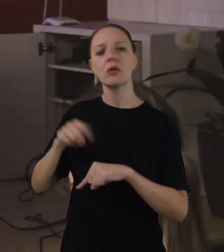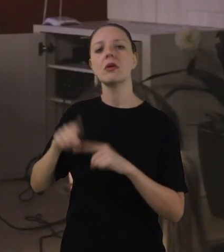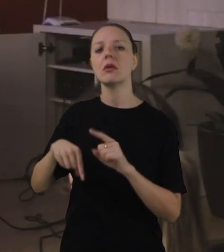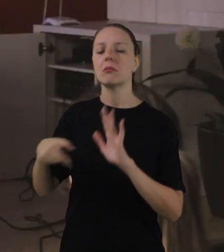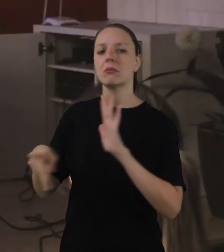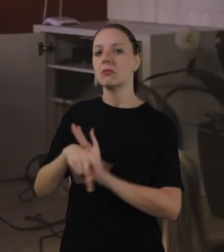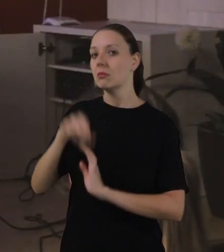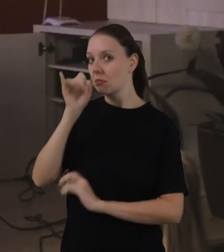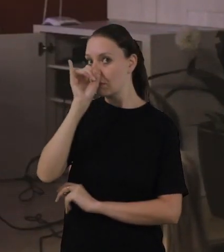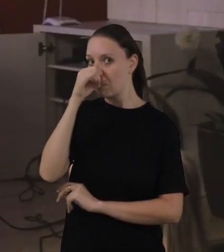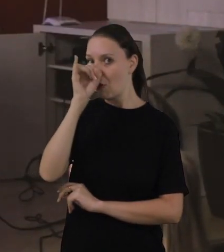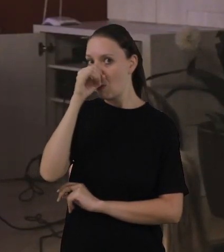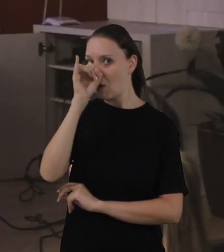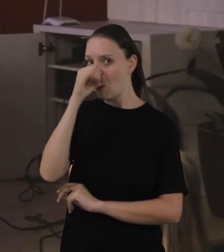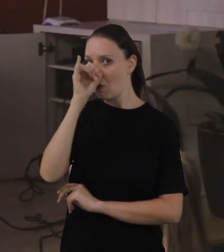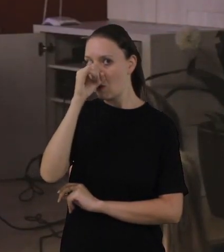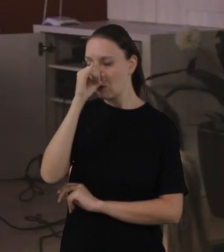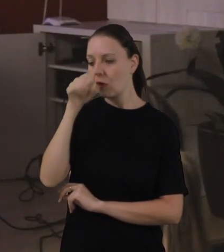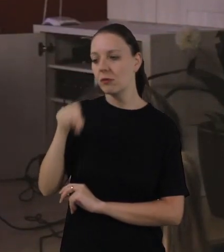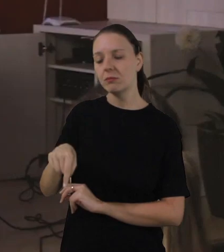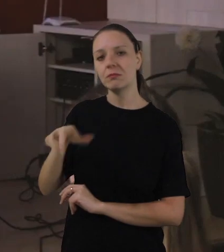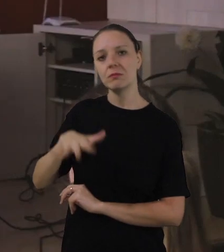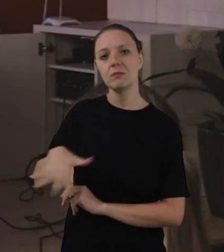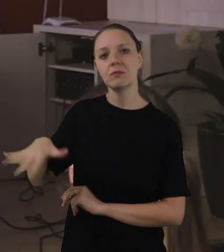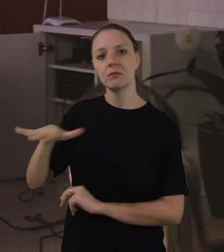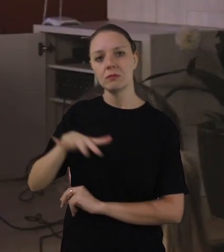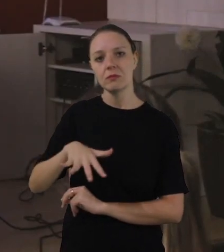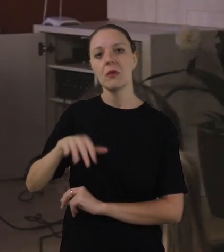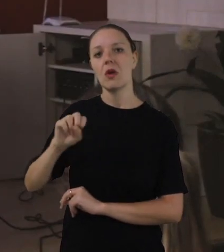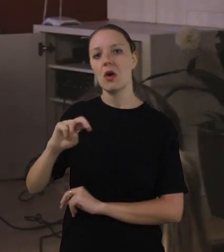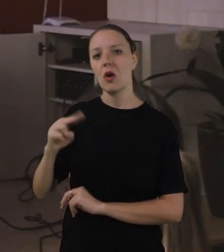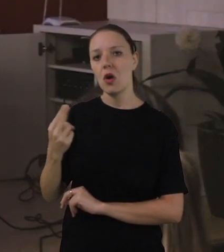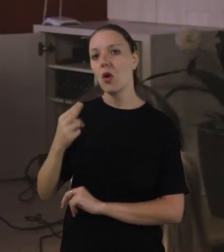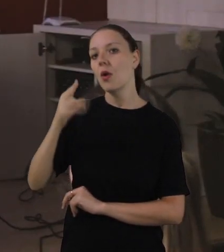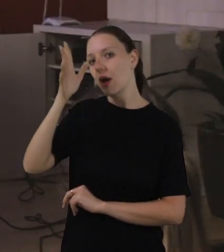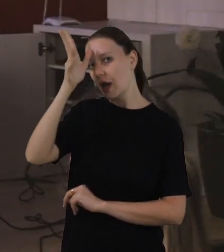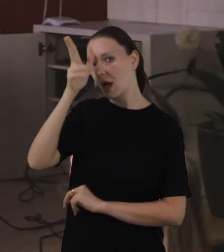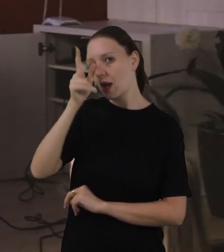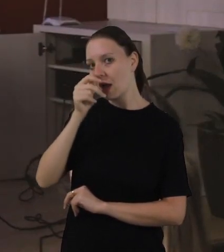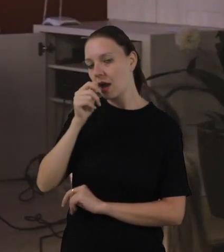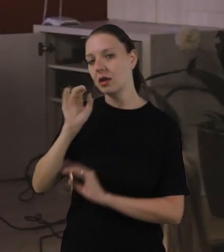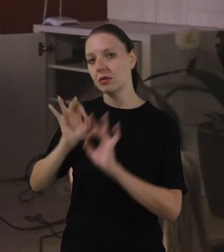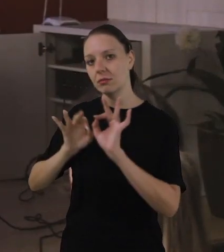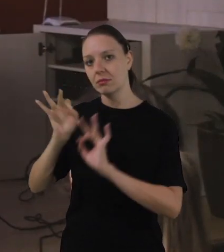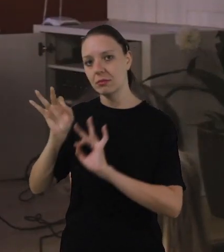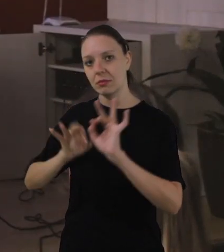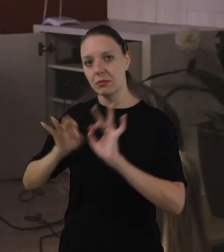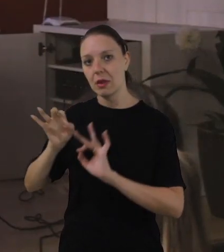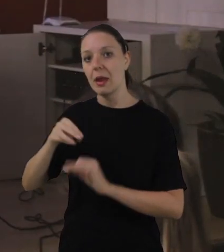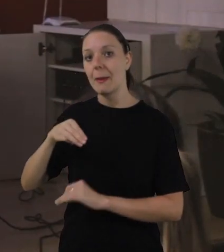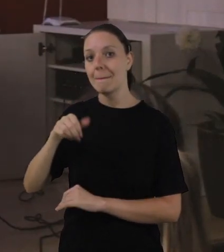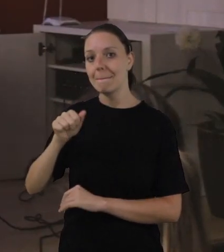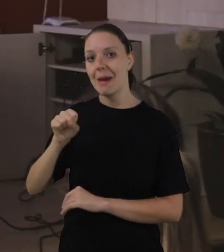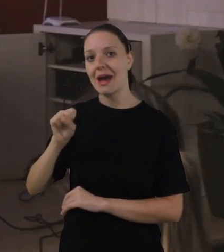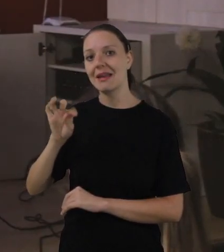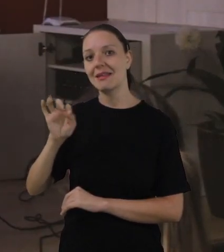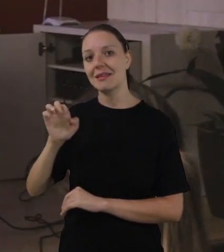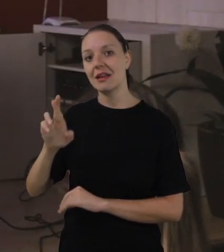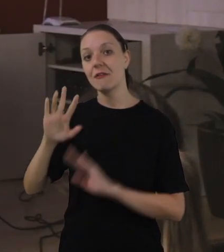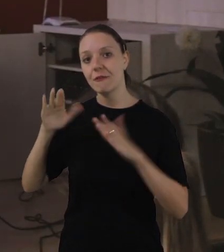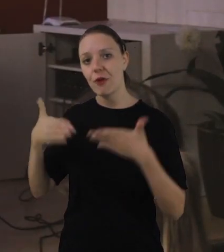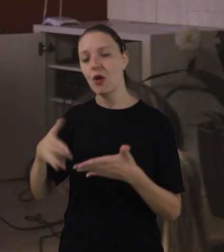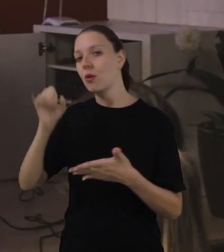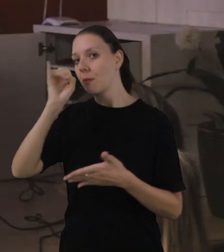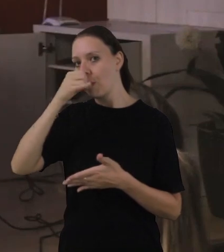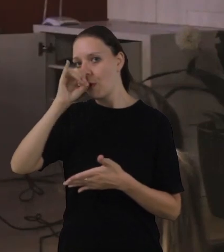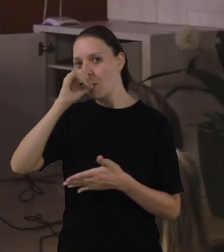que é o que a gente faz nas granjas, na indústria, lá na área administrativa. Aqui, no braço social da Master, a gente está em contato com escola,